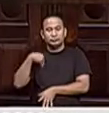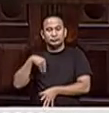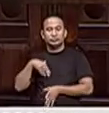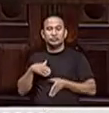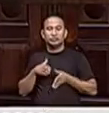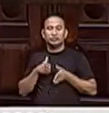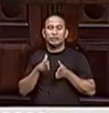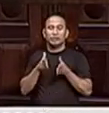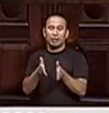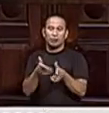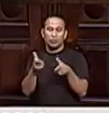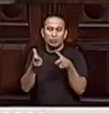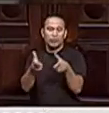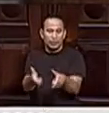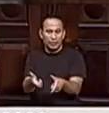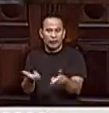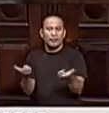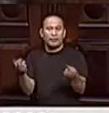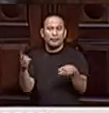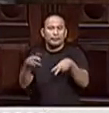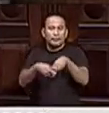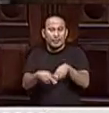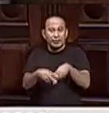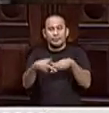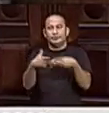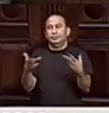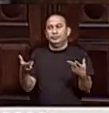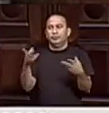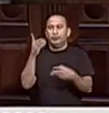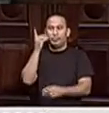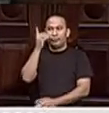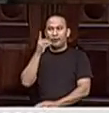local onde estavam presos os deputados.